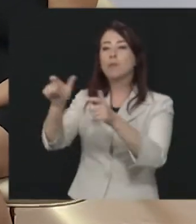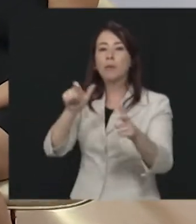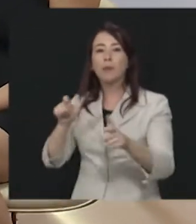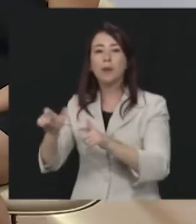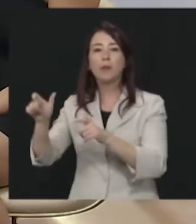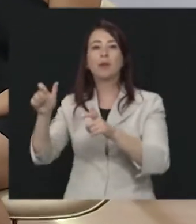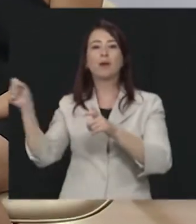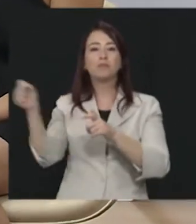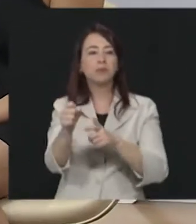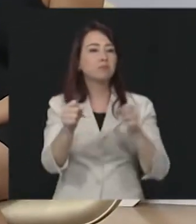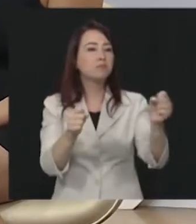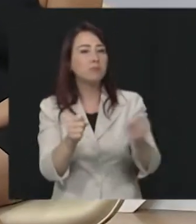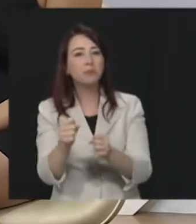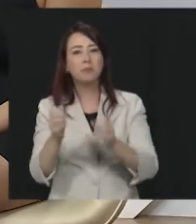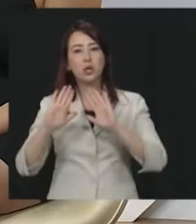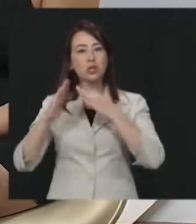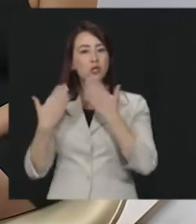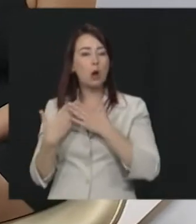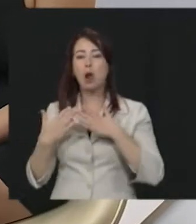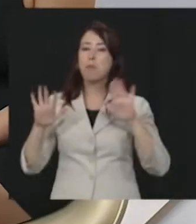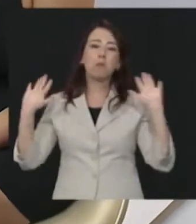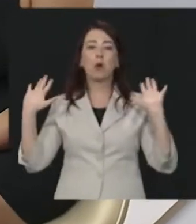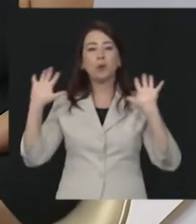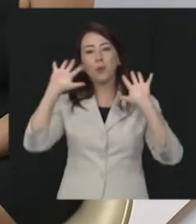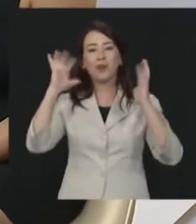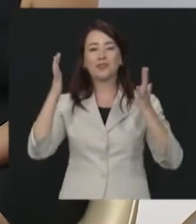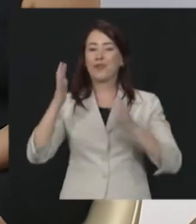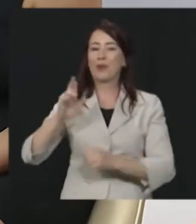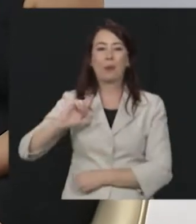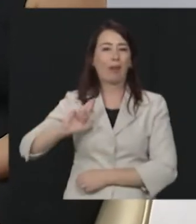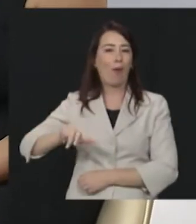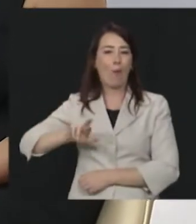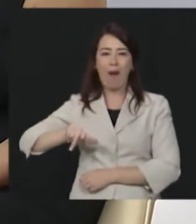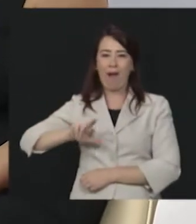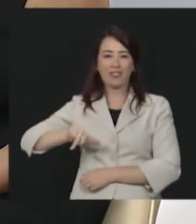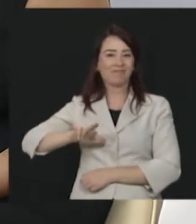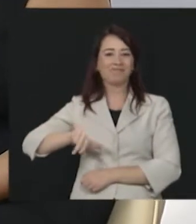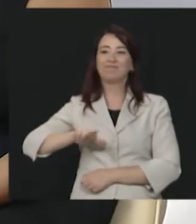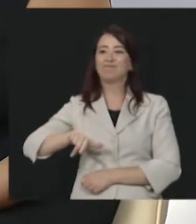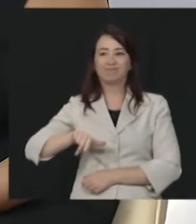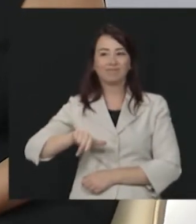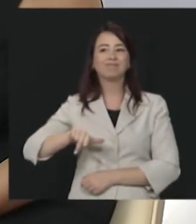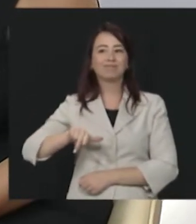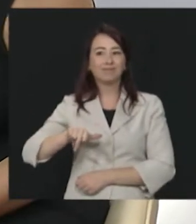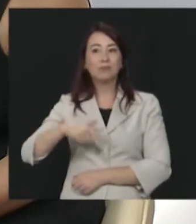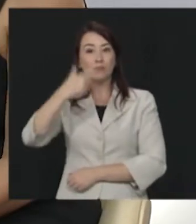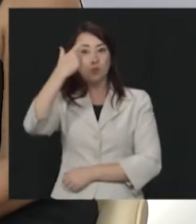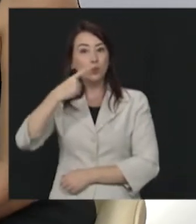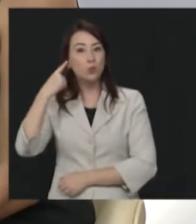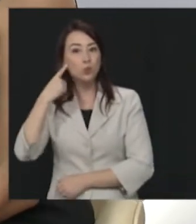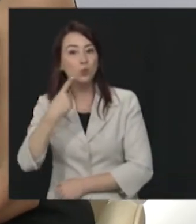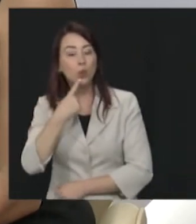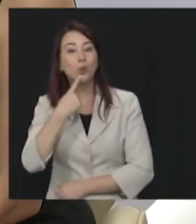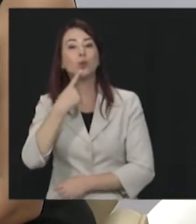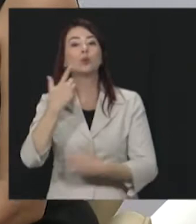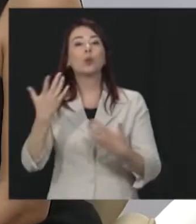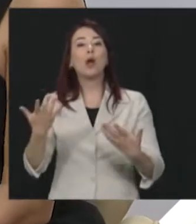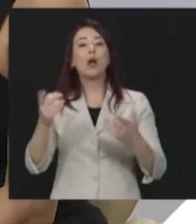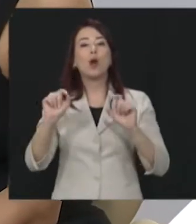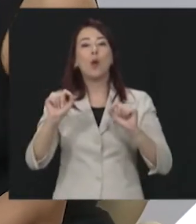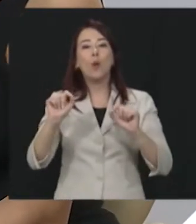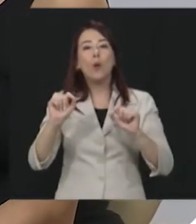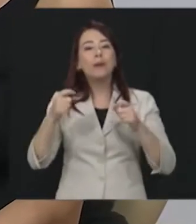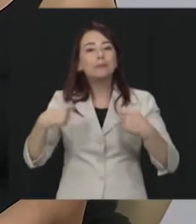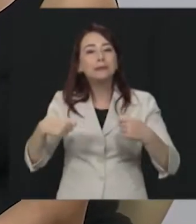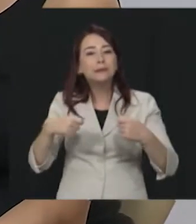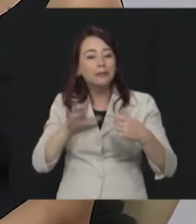de atendimento, na escola e tudo está resolvido. E não é isso. O surdo tem laços a